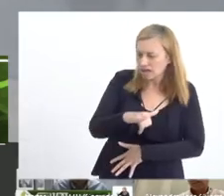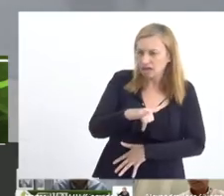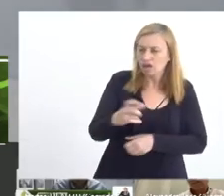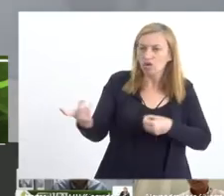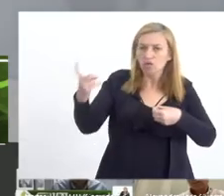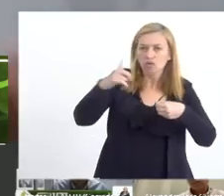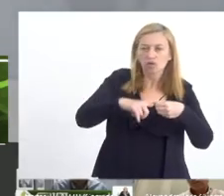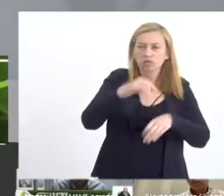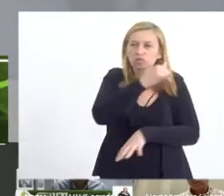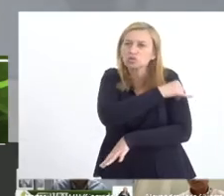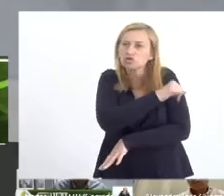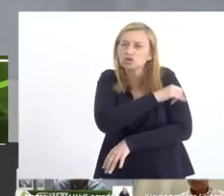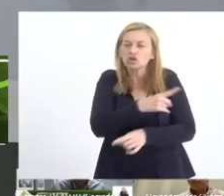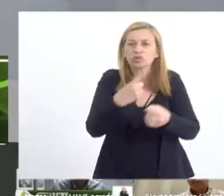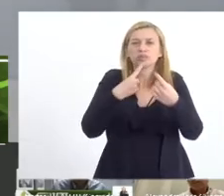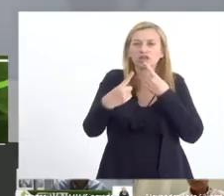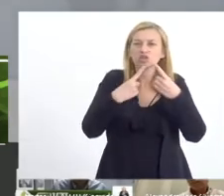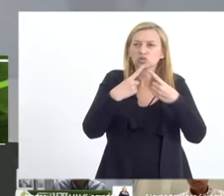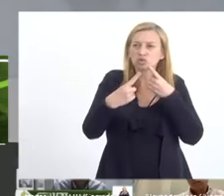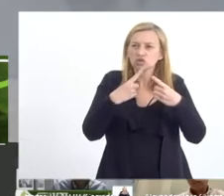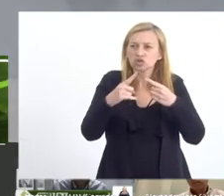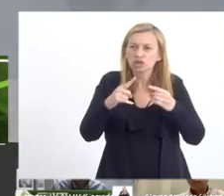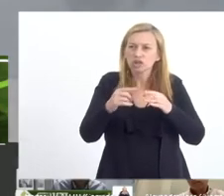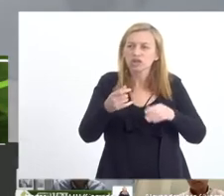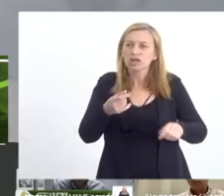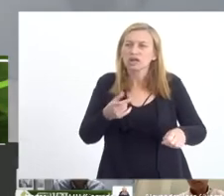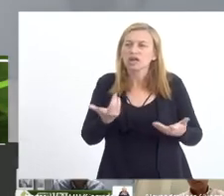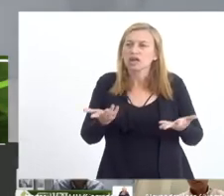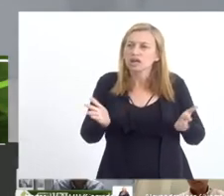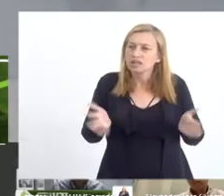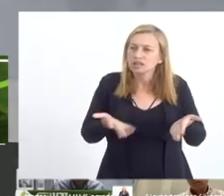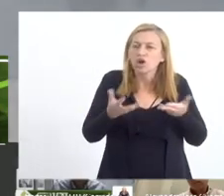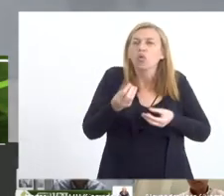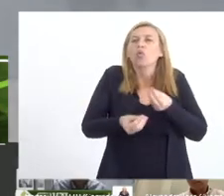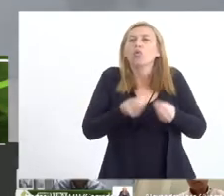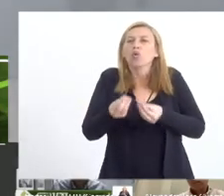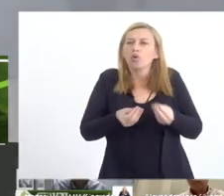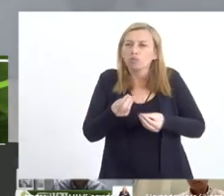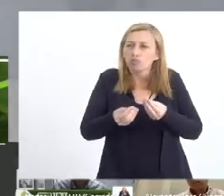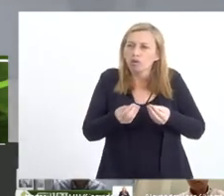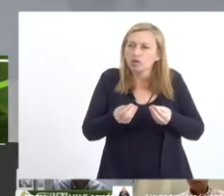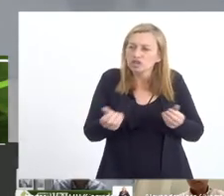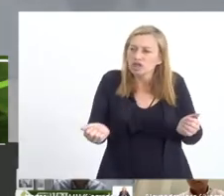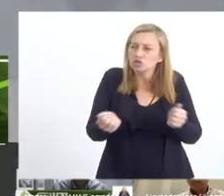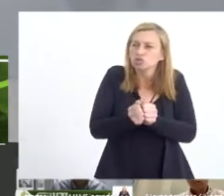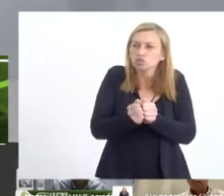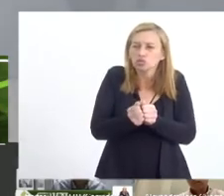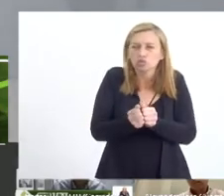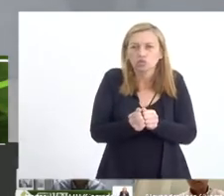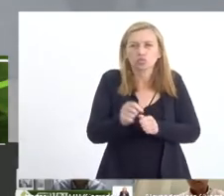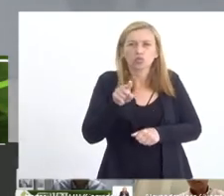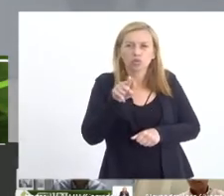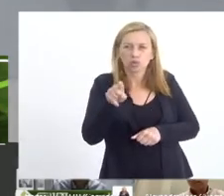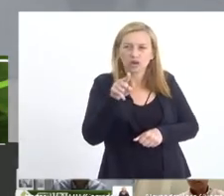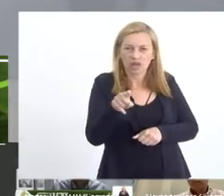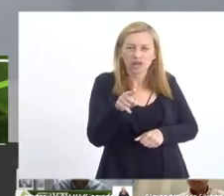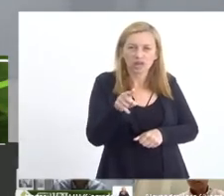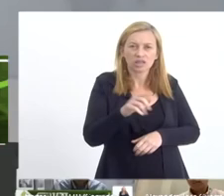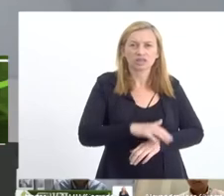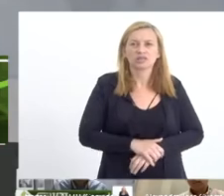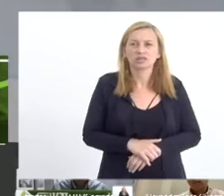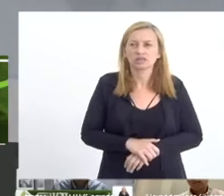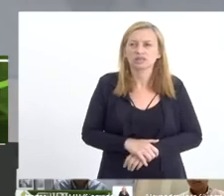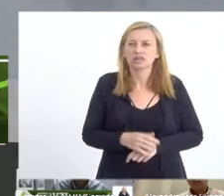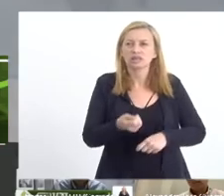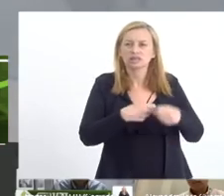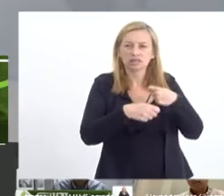Rio de Janeiro, para discutir incentivos e como a gente pode promover juntos com eles esses novos voos, essas